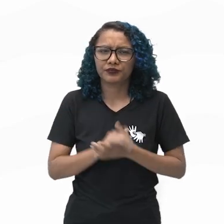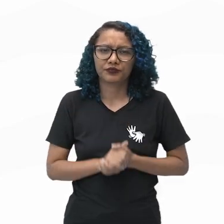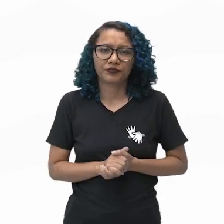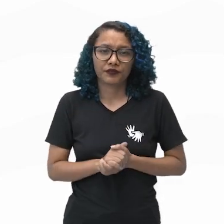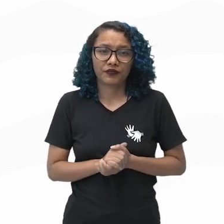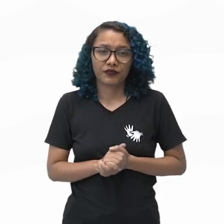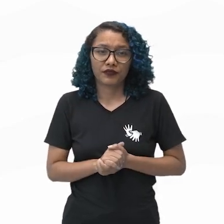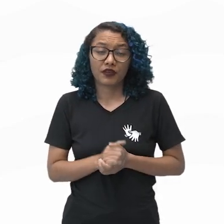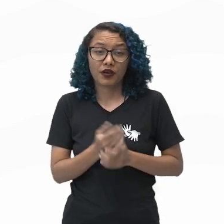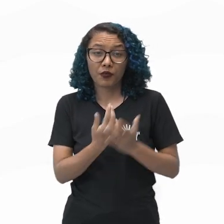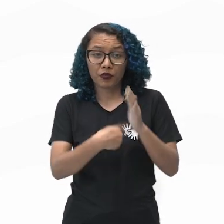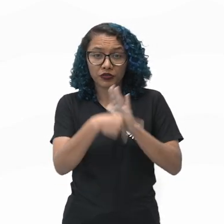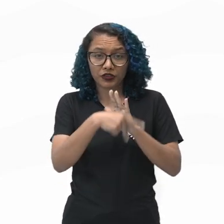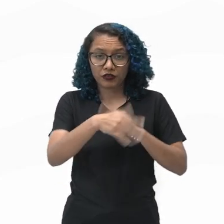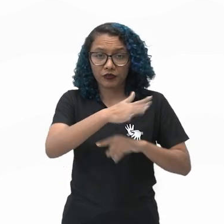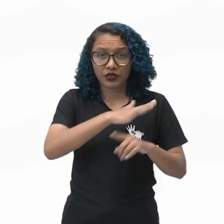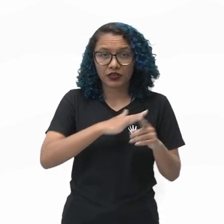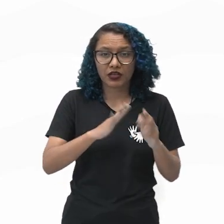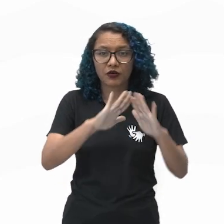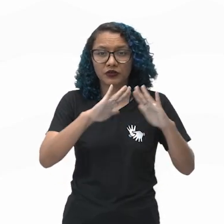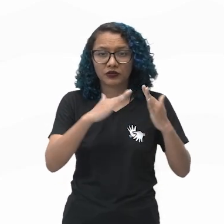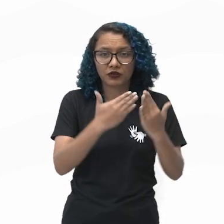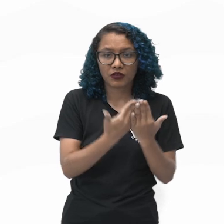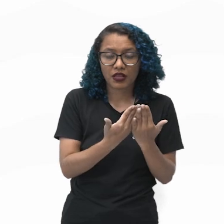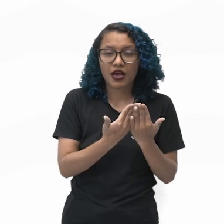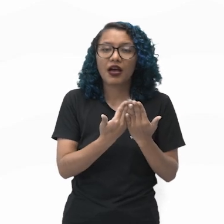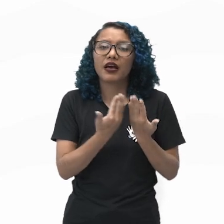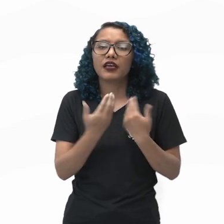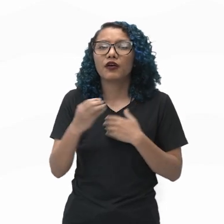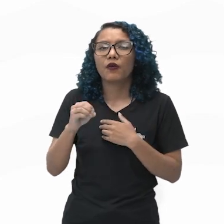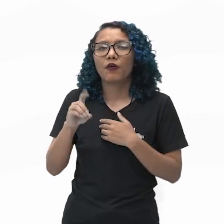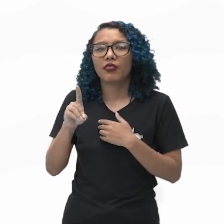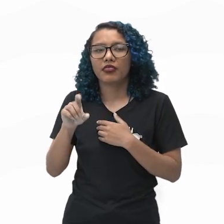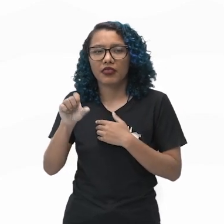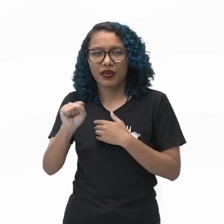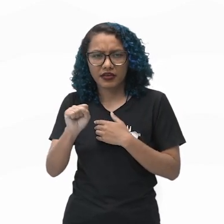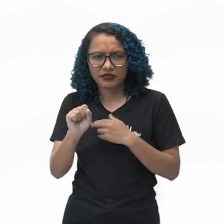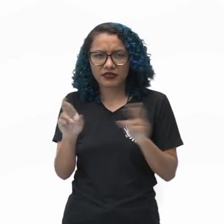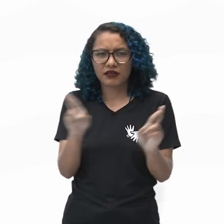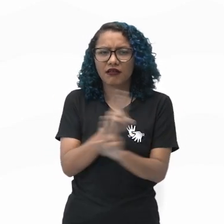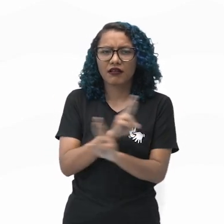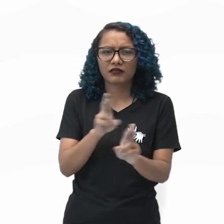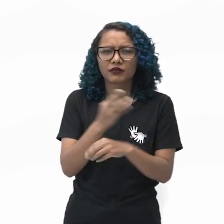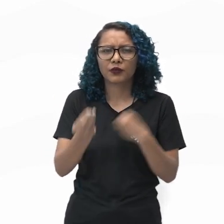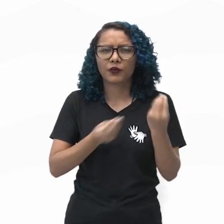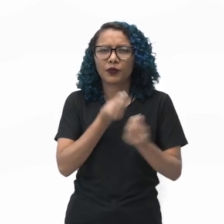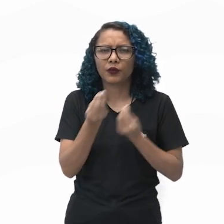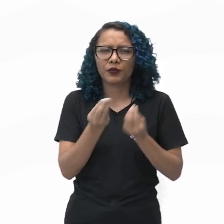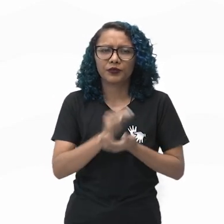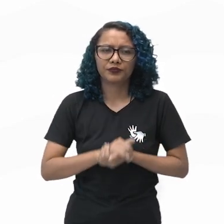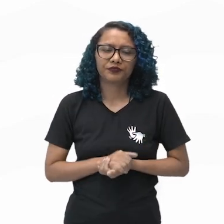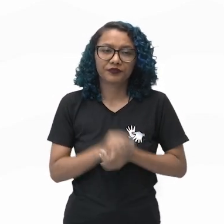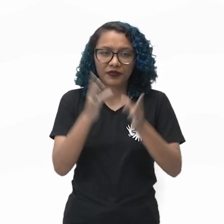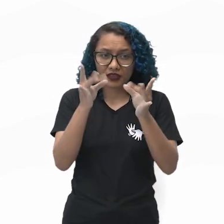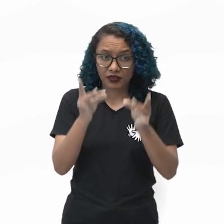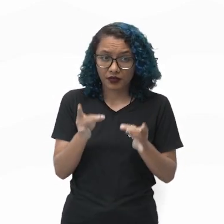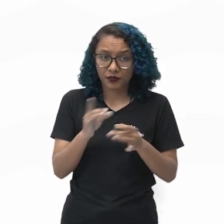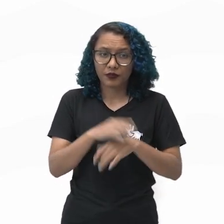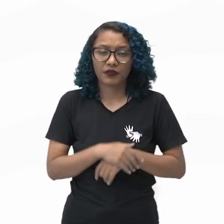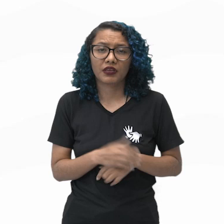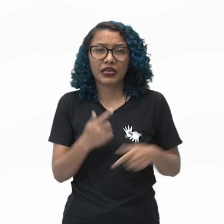conhecimento. Relação entre agenda ambiental escolar e ODS.